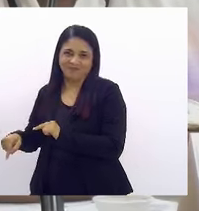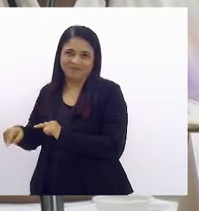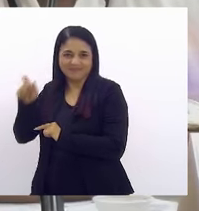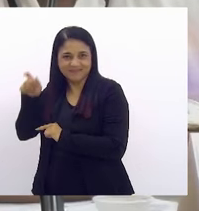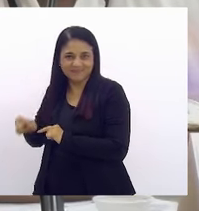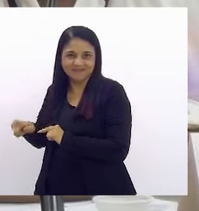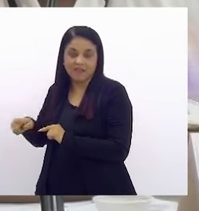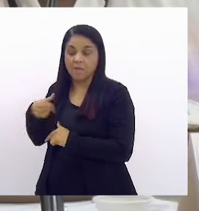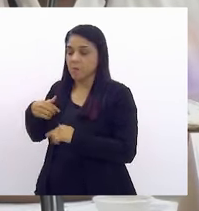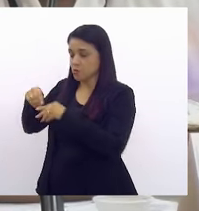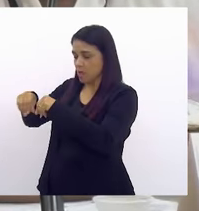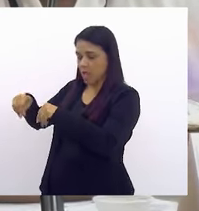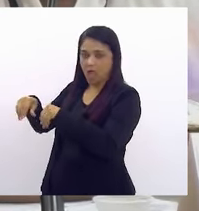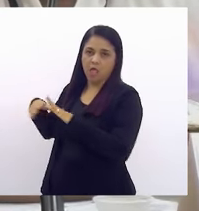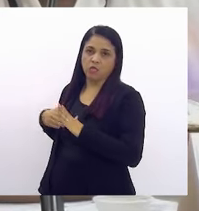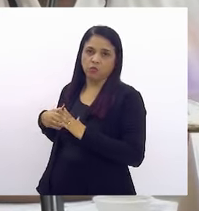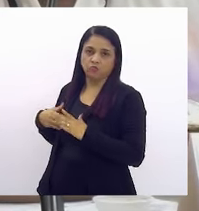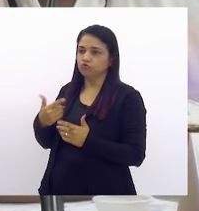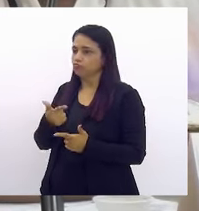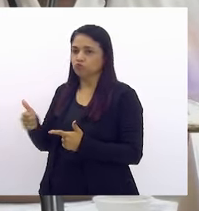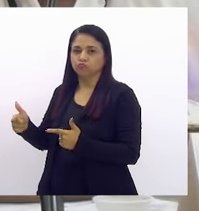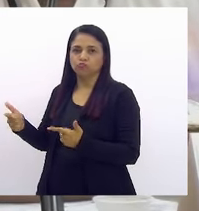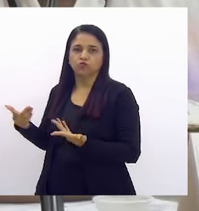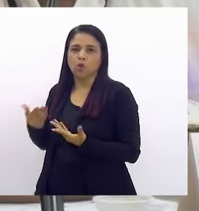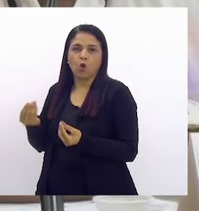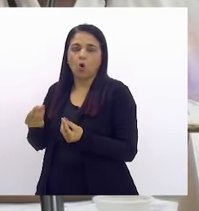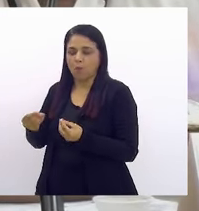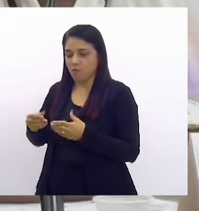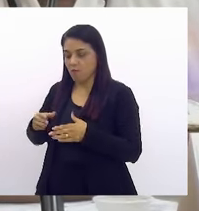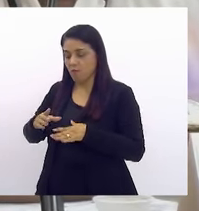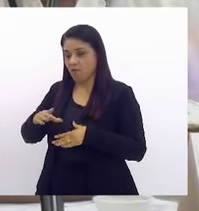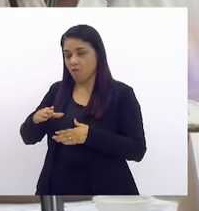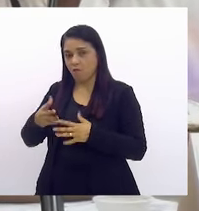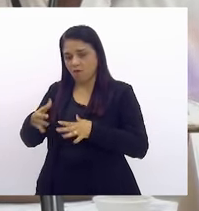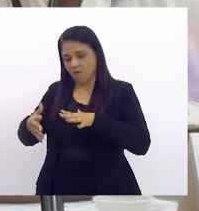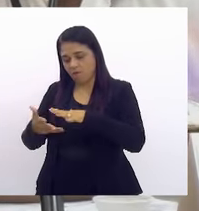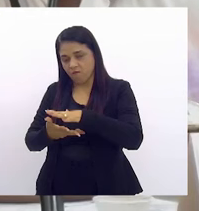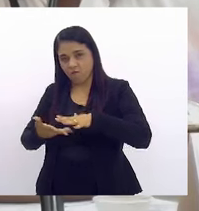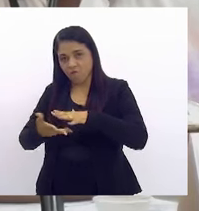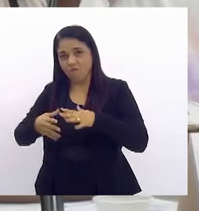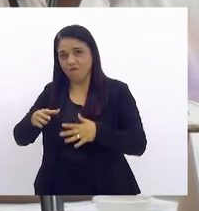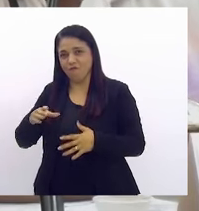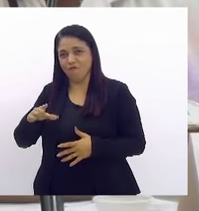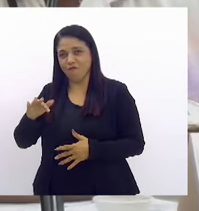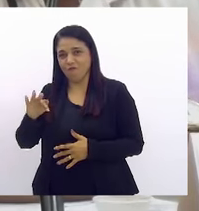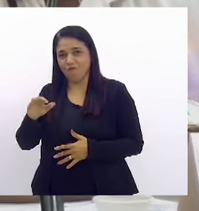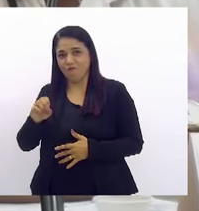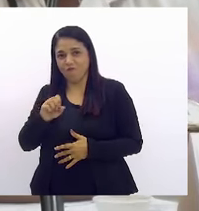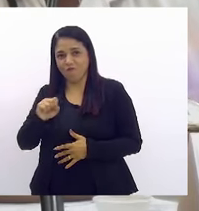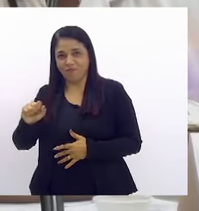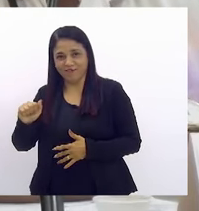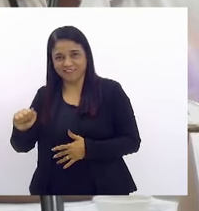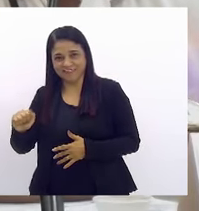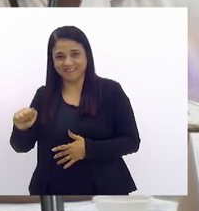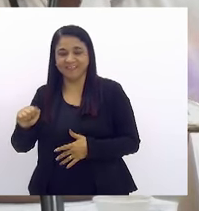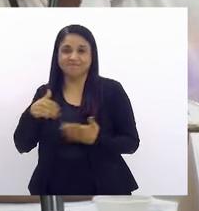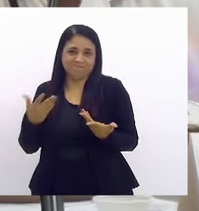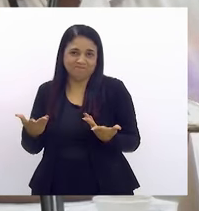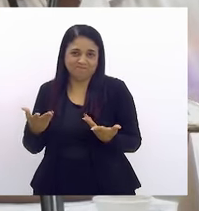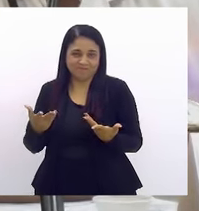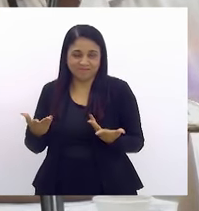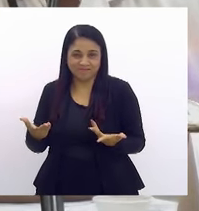meu terreno não era propício para fazer uma fossa filtro sumidouro, que era um terreno rochoso, e infelizmente eu liguei.